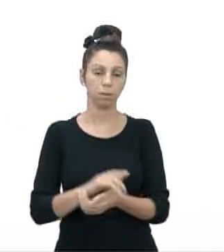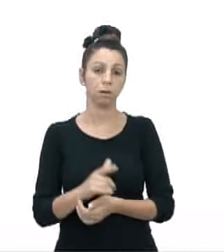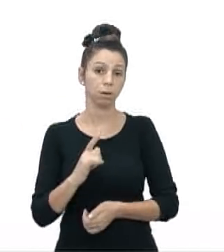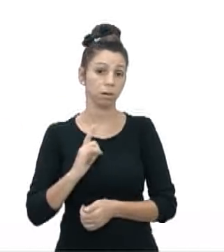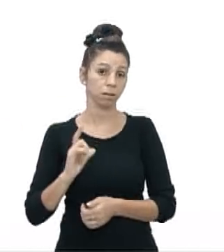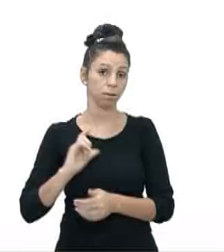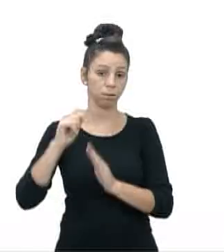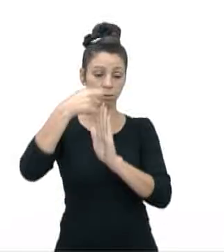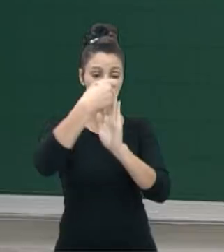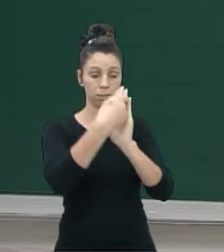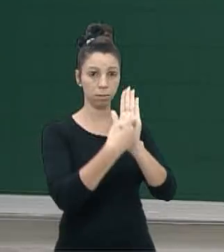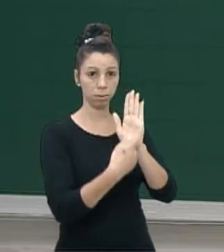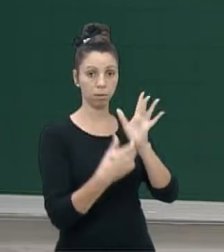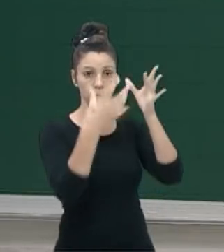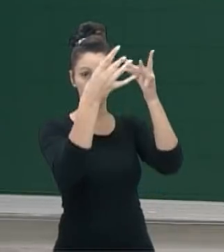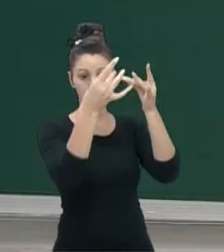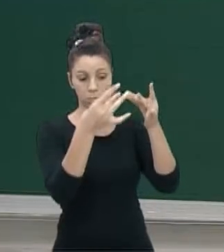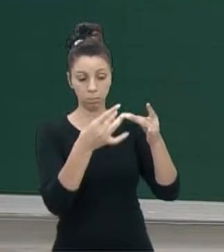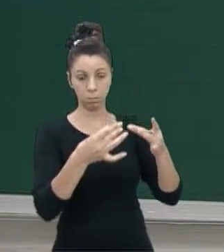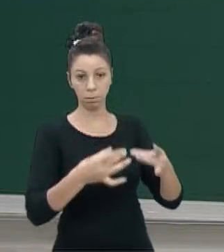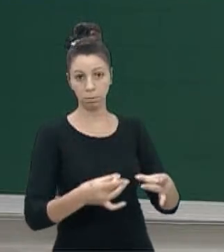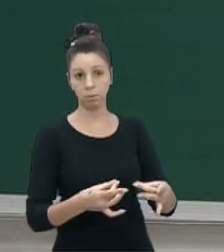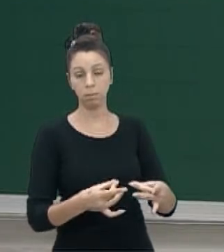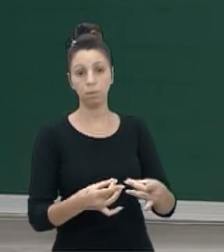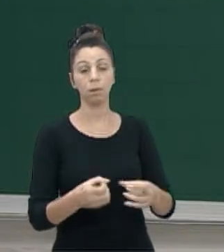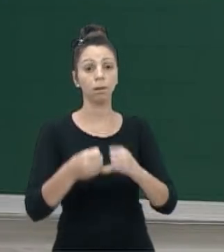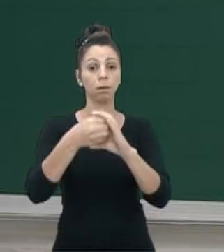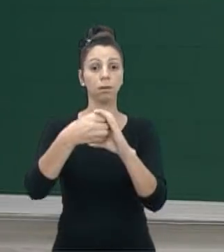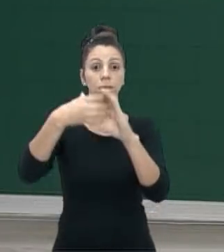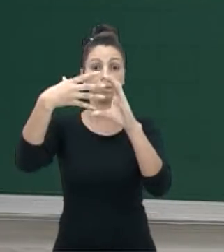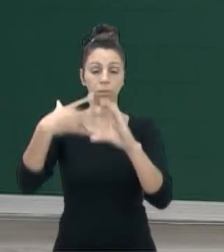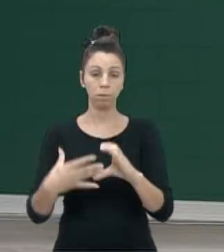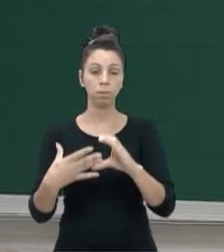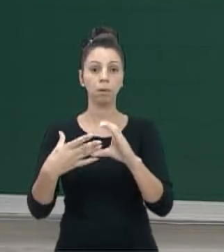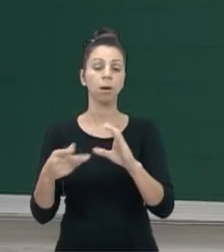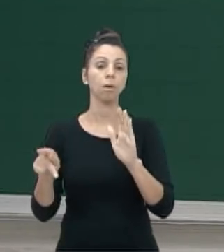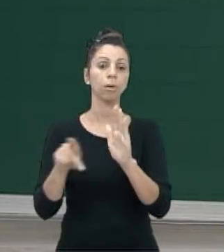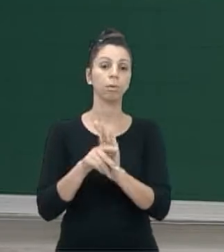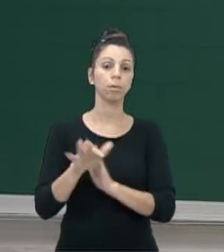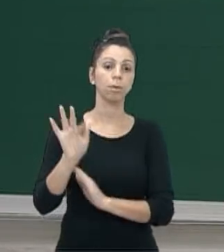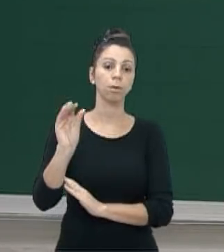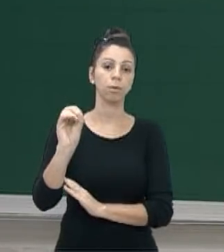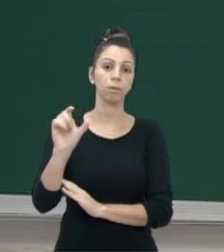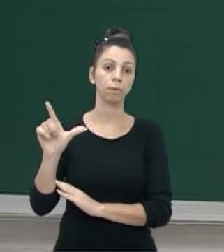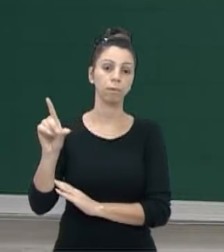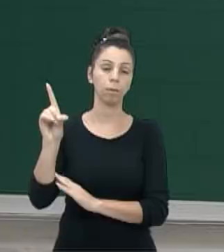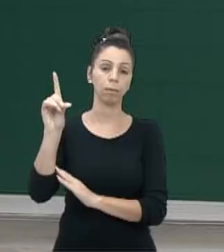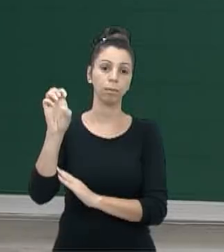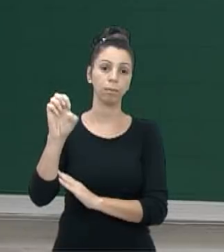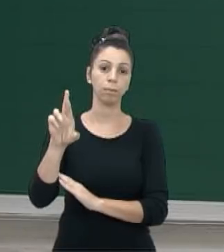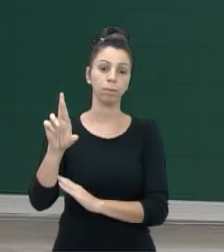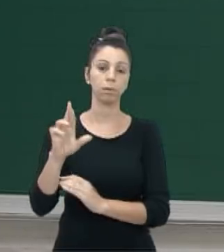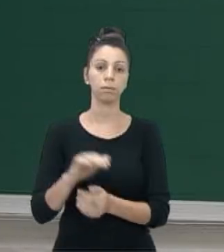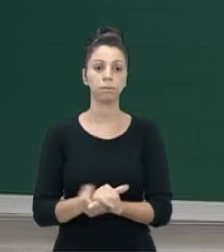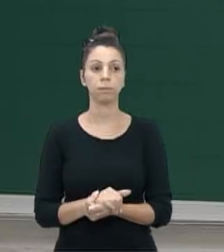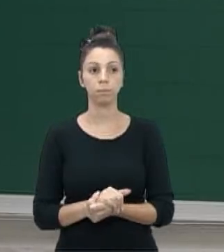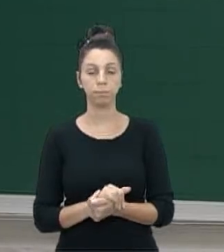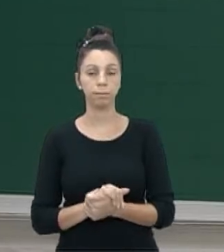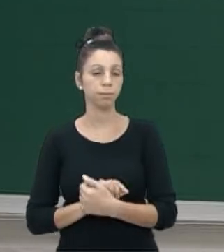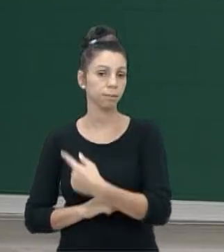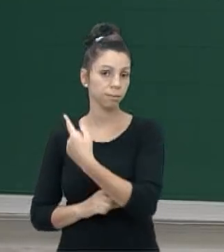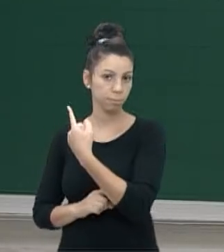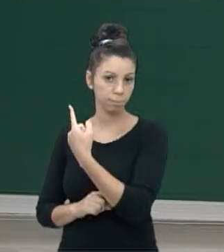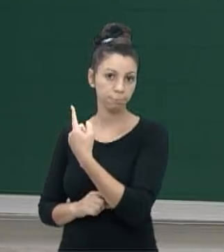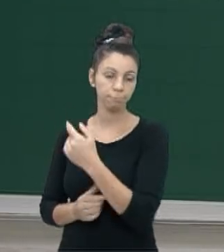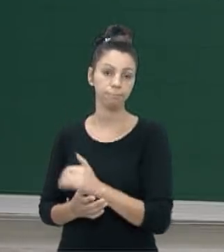texto descritivo que descreve as características do folder. Né? Observem que aqui nesse momento da descrição do